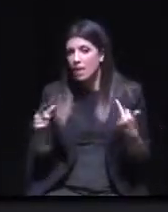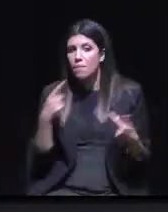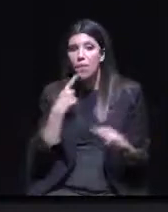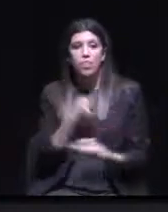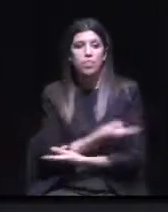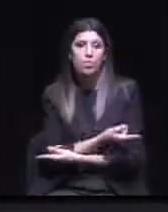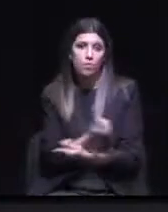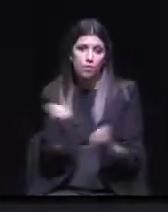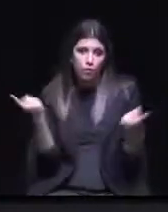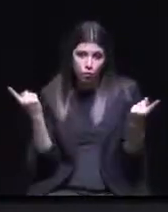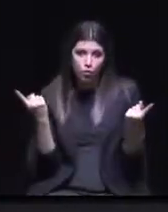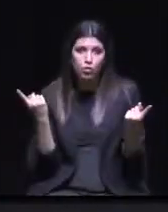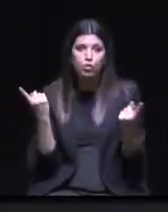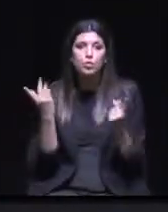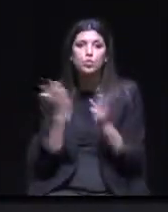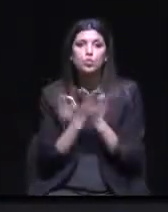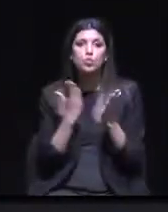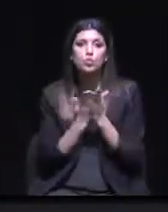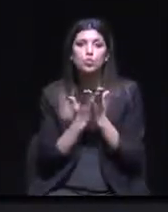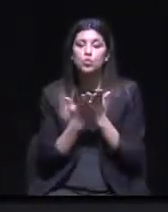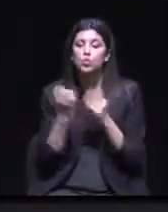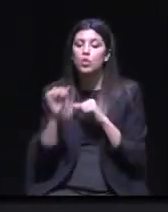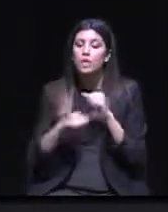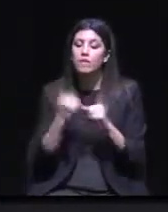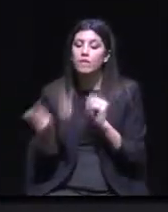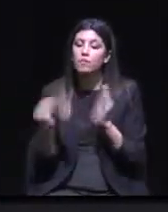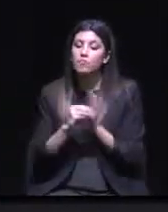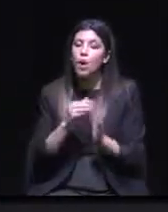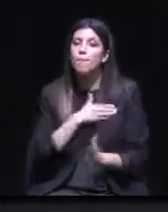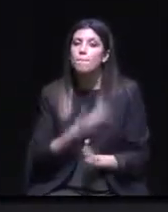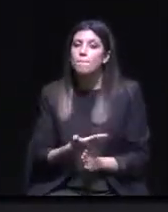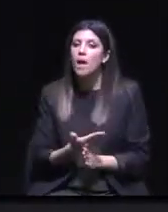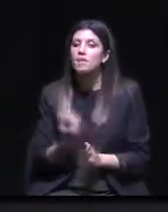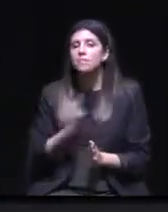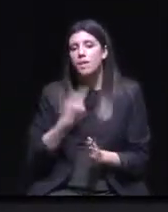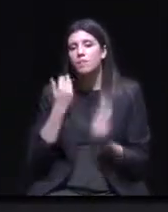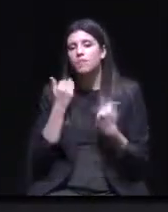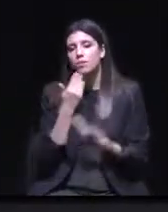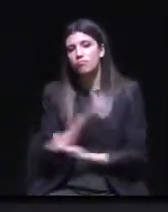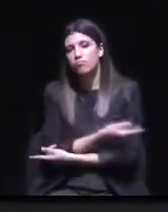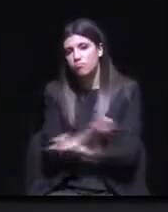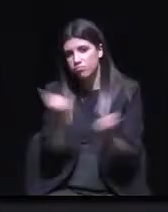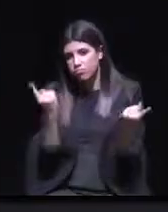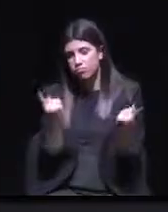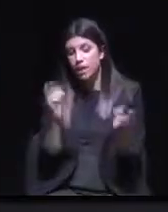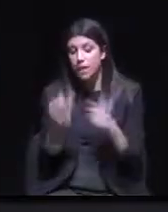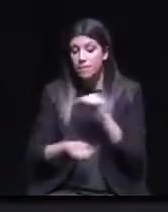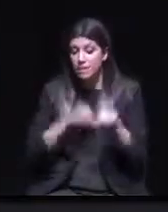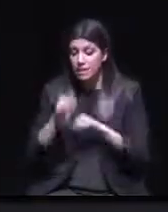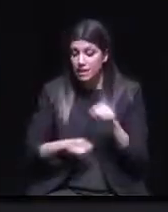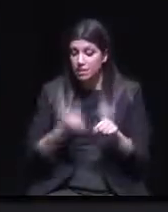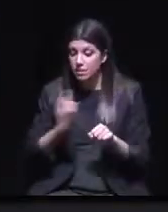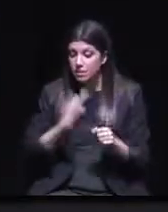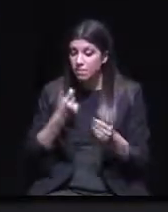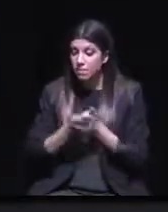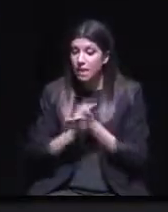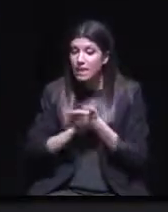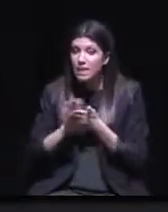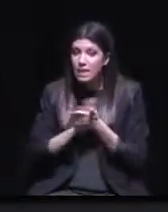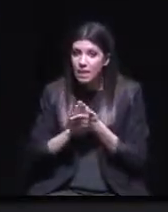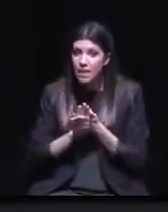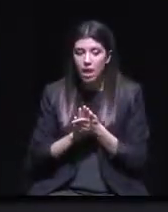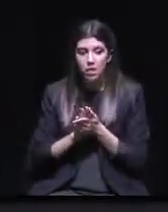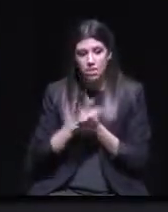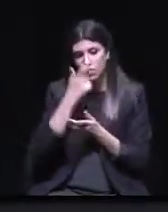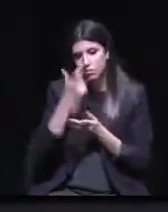divulgue o estudo sobre a integração das bicicletas gira no passe navegante e que as bicicletas sejam gratuitas para quem